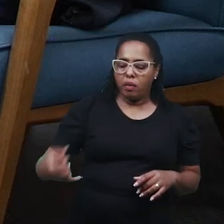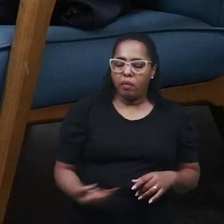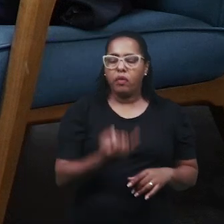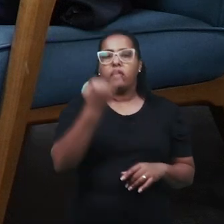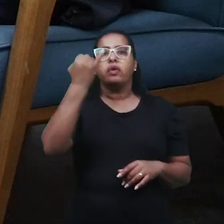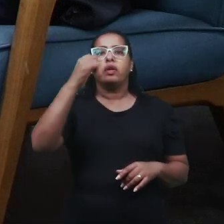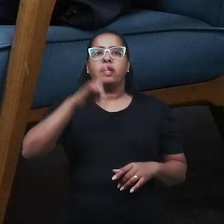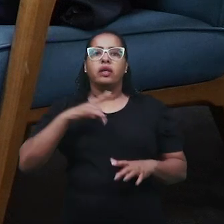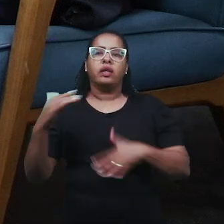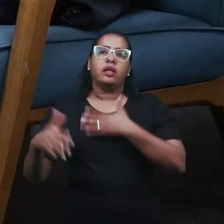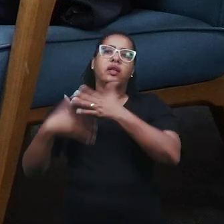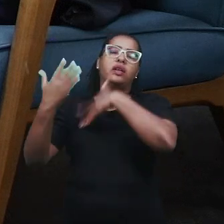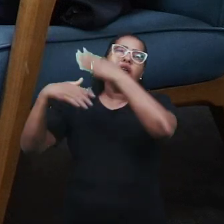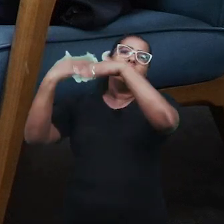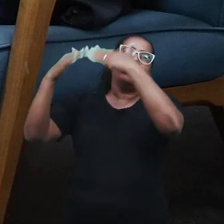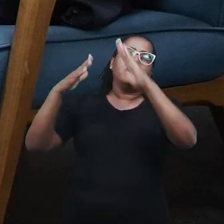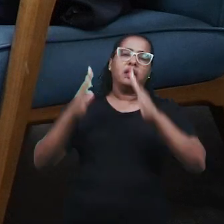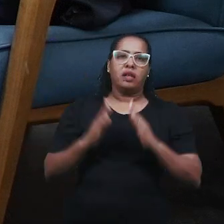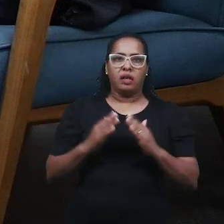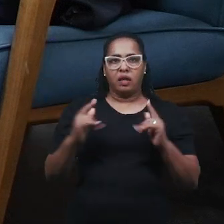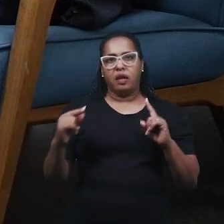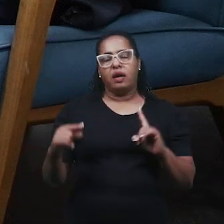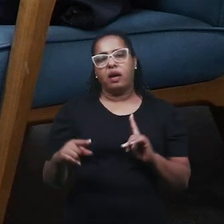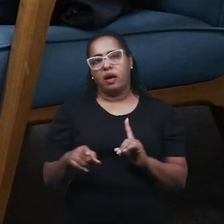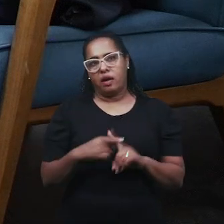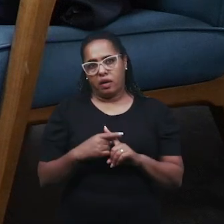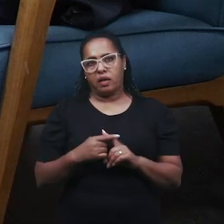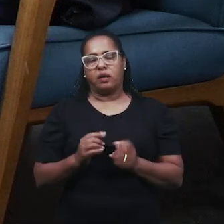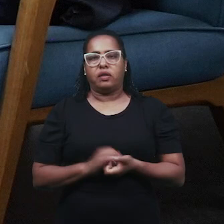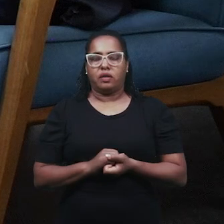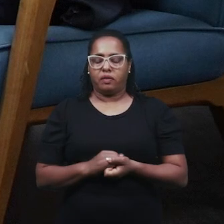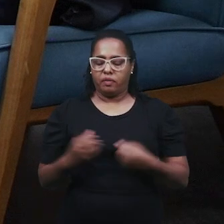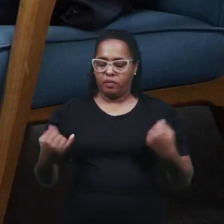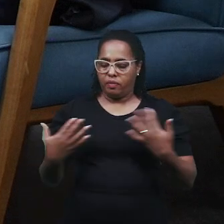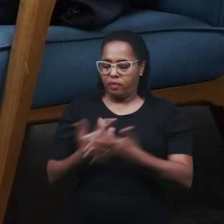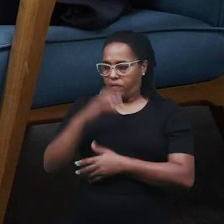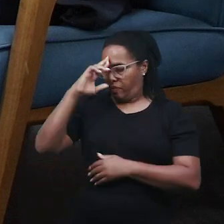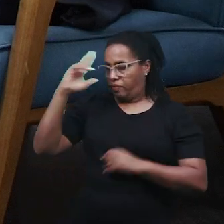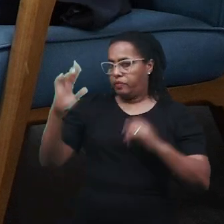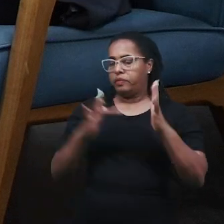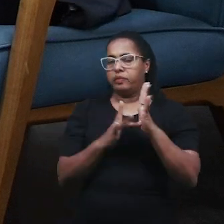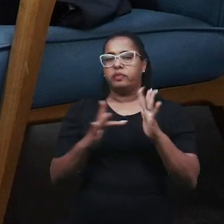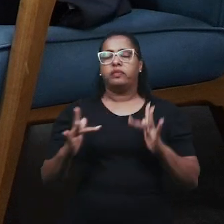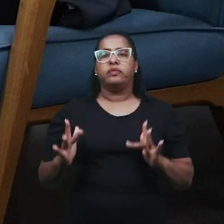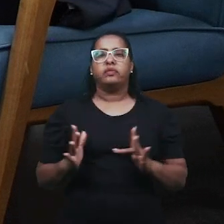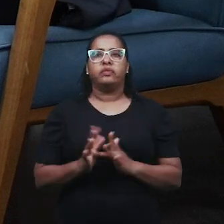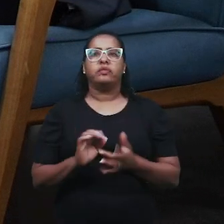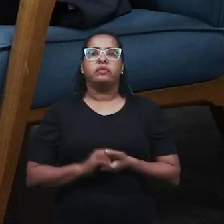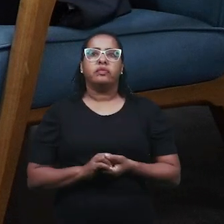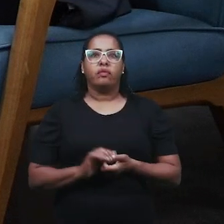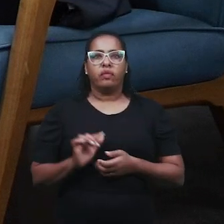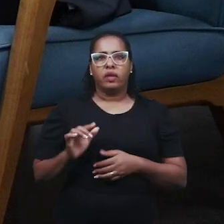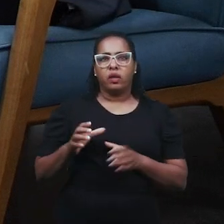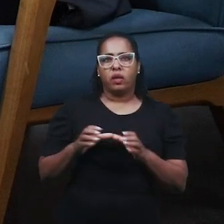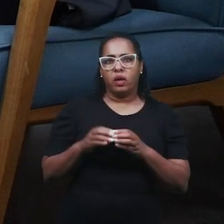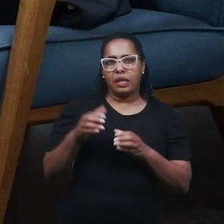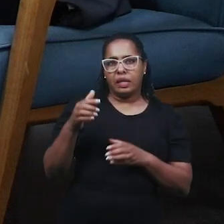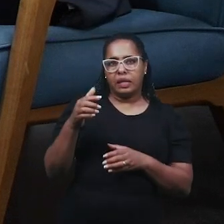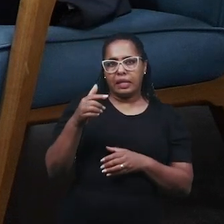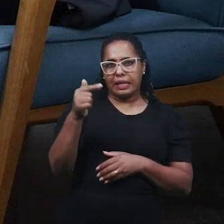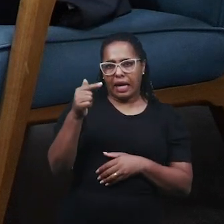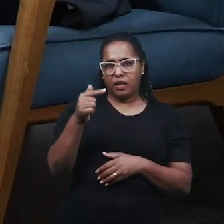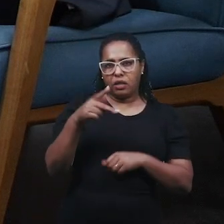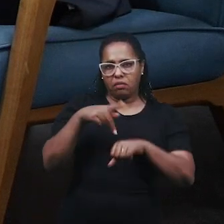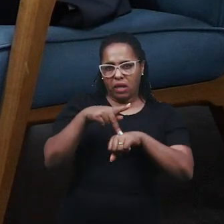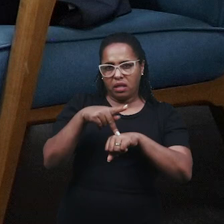de edificar a igreja e conduzir a igreja para este caminho mais excelente. Glória a Jesus. Eram 7 países.